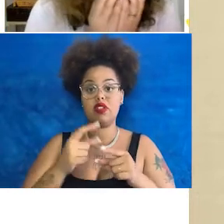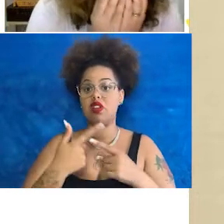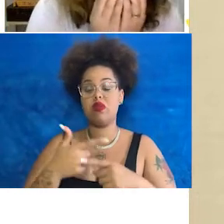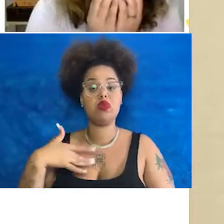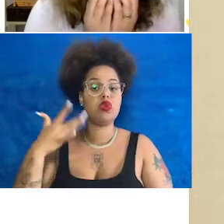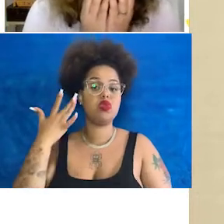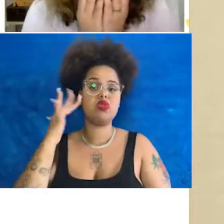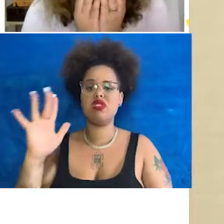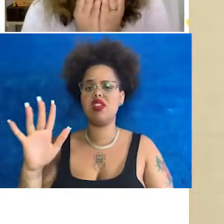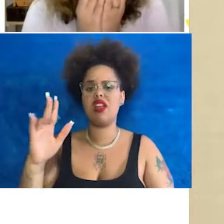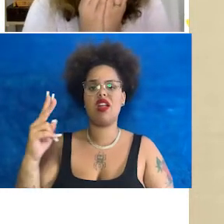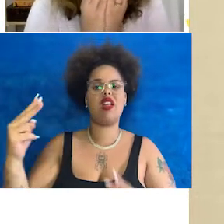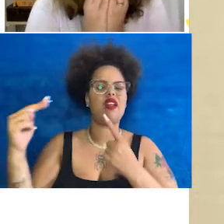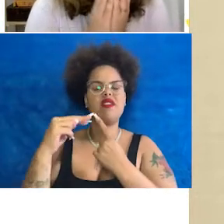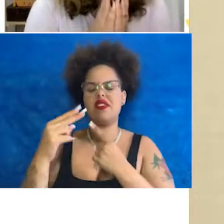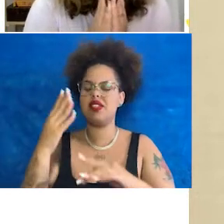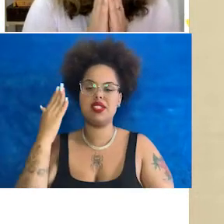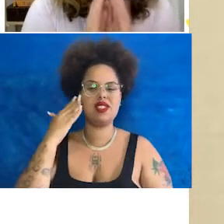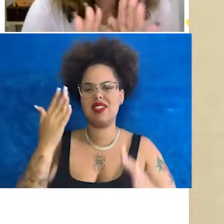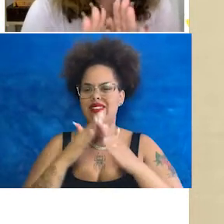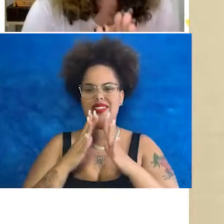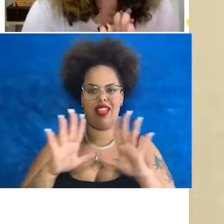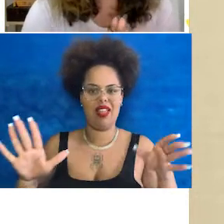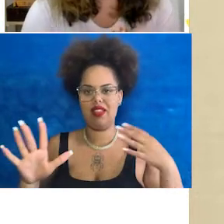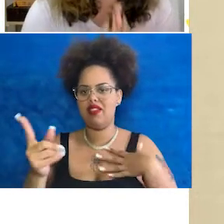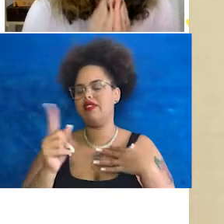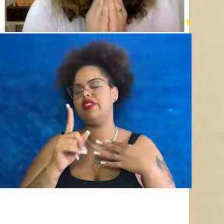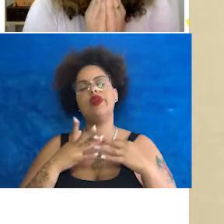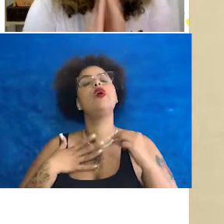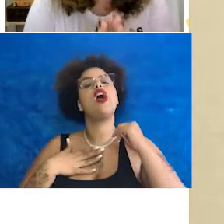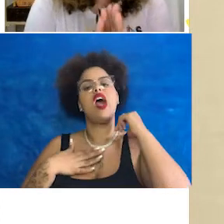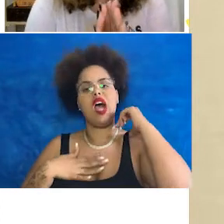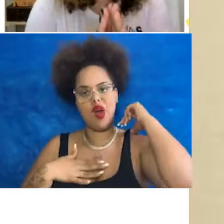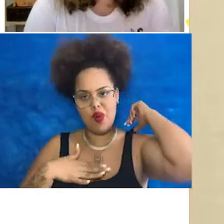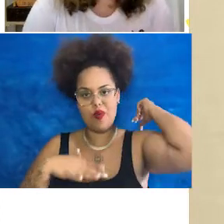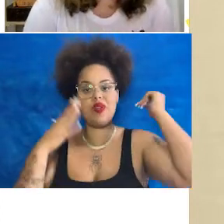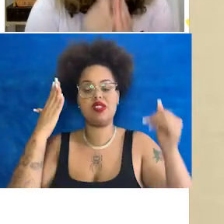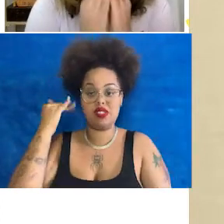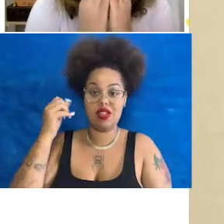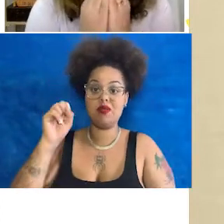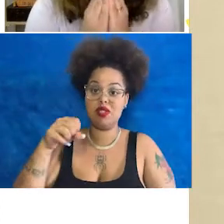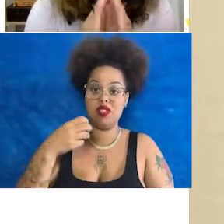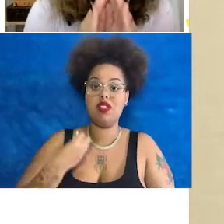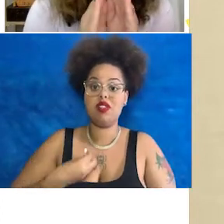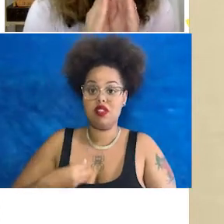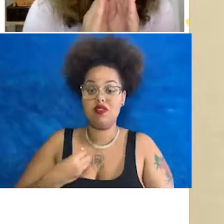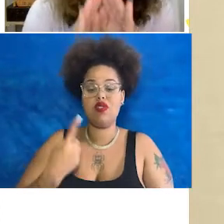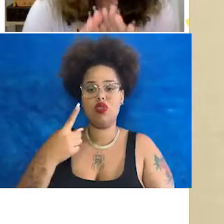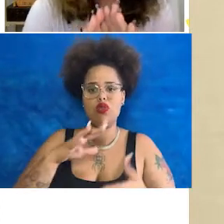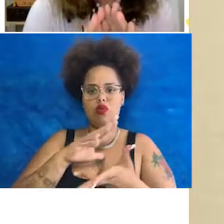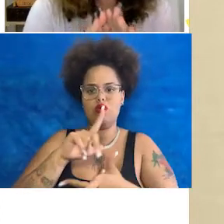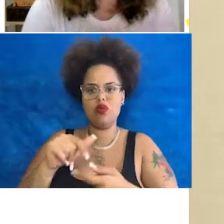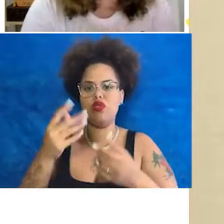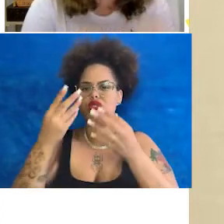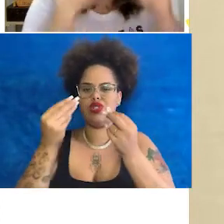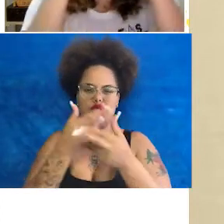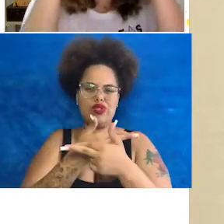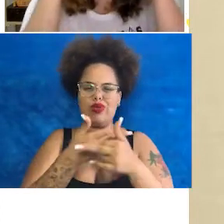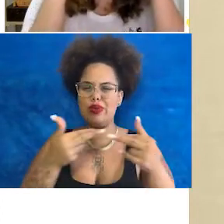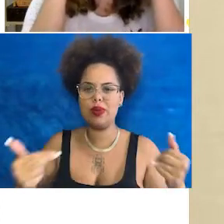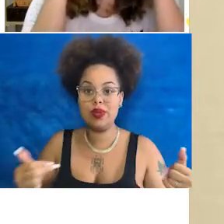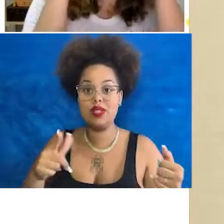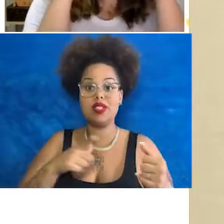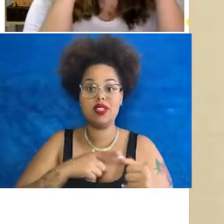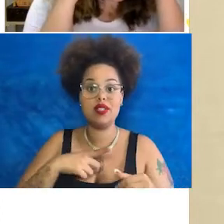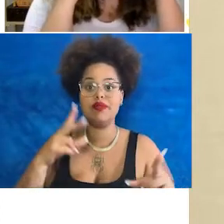não sei referência, não sei nada. Não, calma, a gente sabe sim, a gente vive num mundo cheio de coisas, a gente